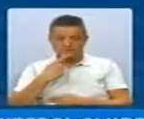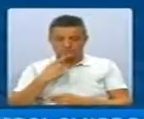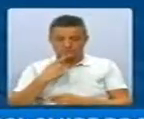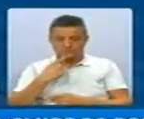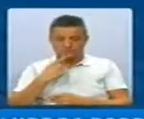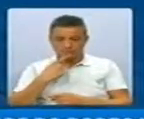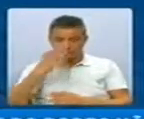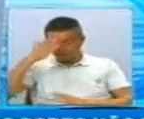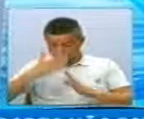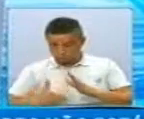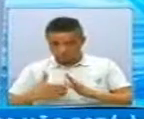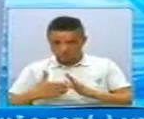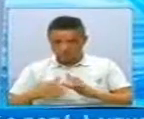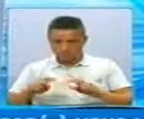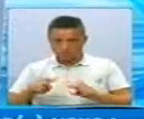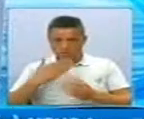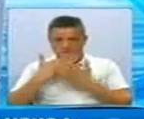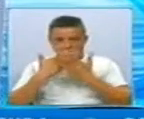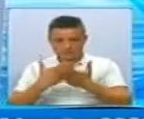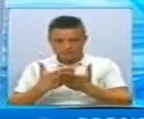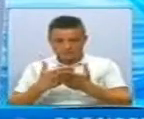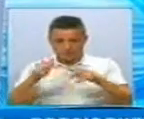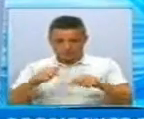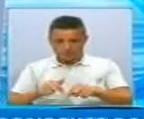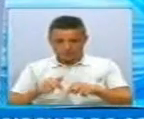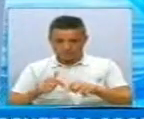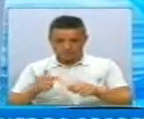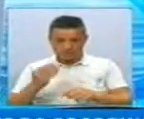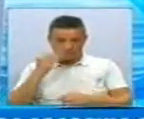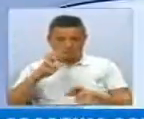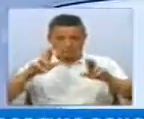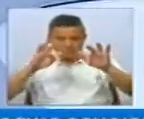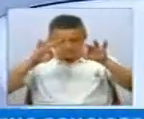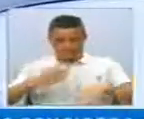tragédias que aconteceram. Miguel, obrigada. Hoje ficamos por aqui. Bem, um bom fim de semana.